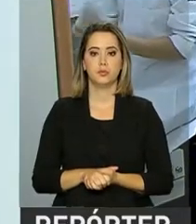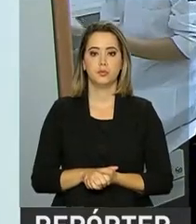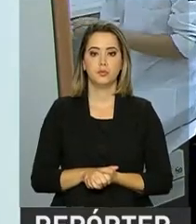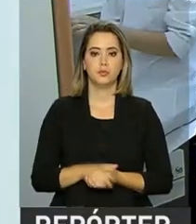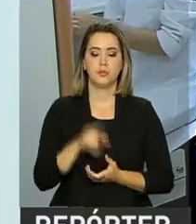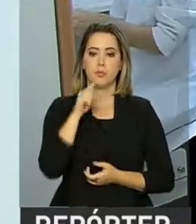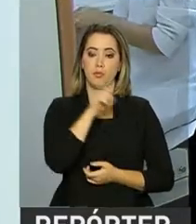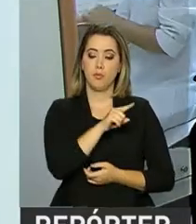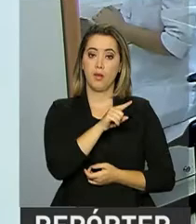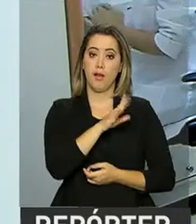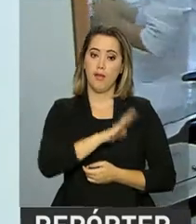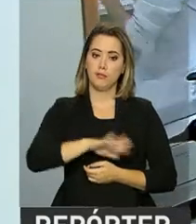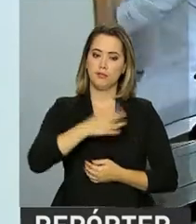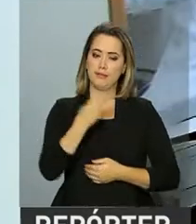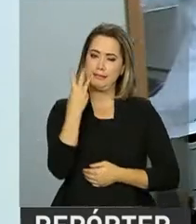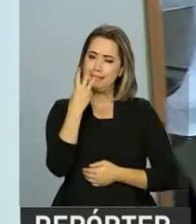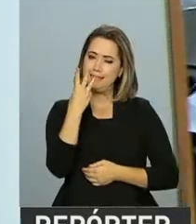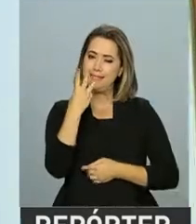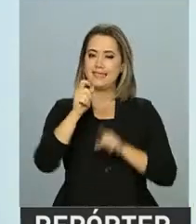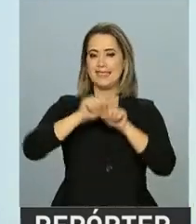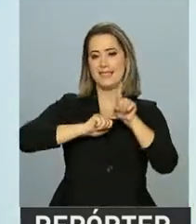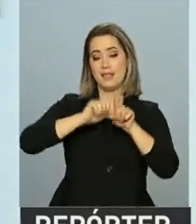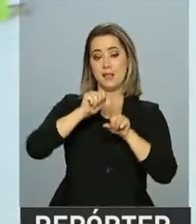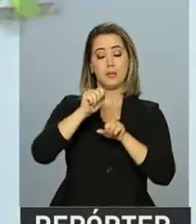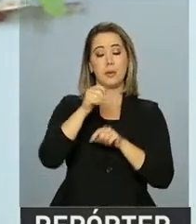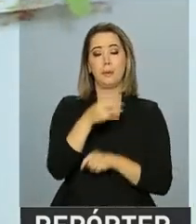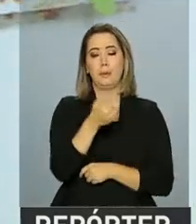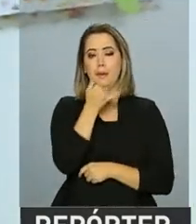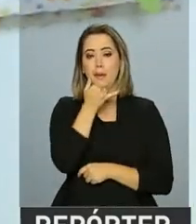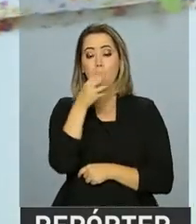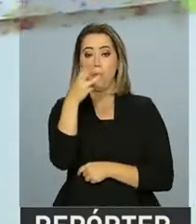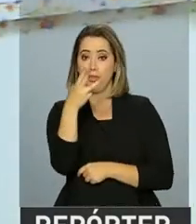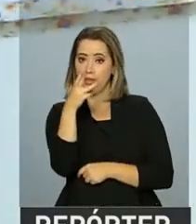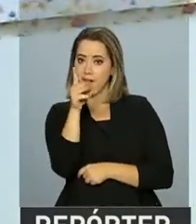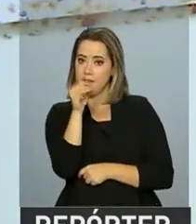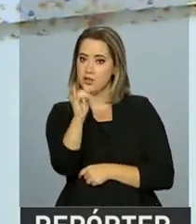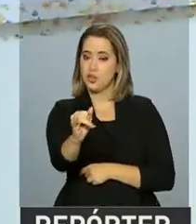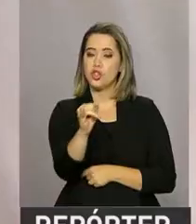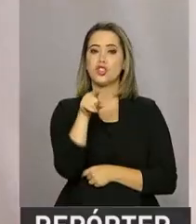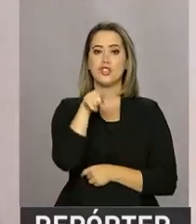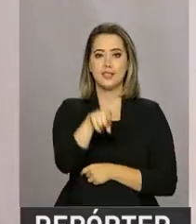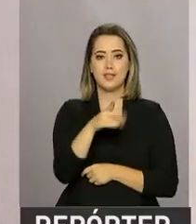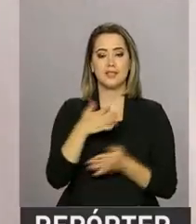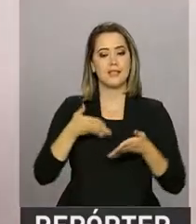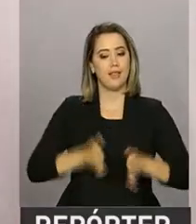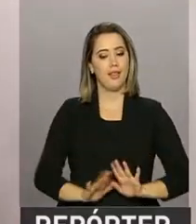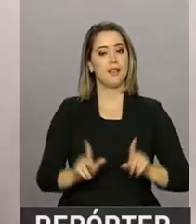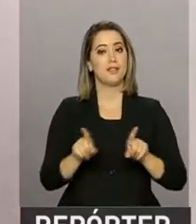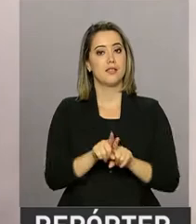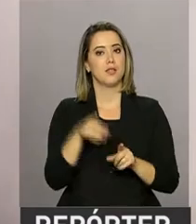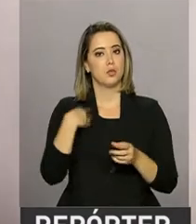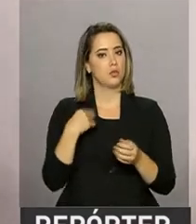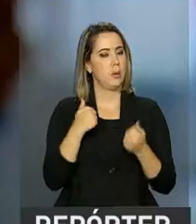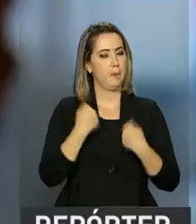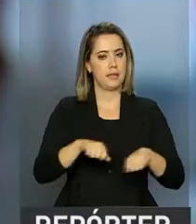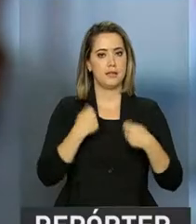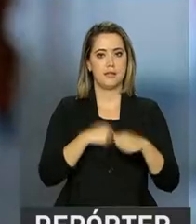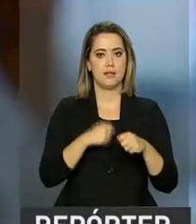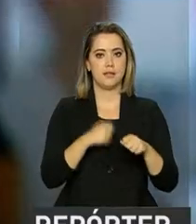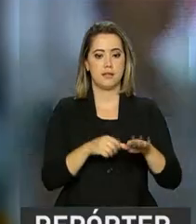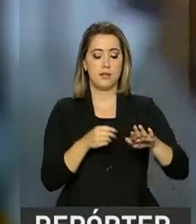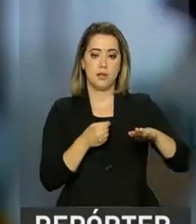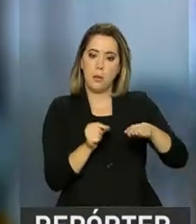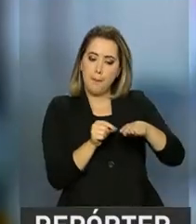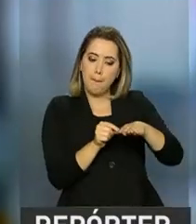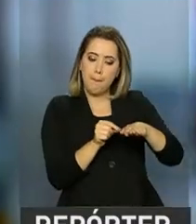maria luiza tem três dias de nascida ea mãe heloísa já leva a filha para fazer o teste do pezinho vai detectar